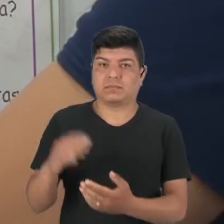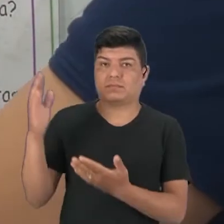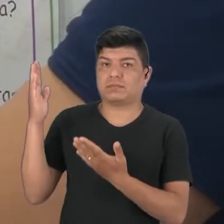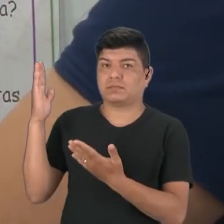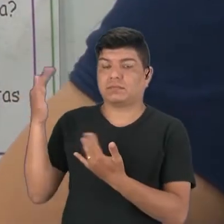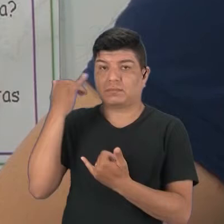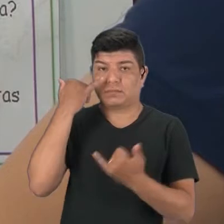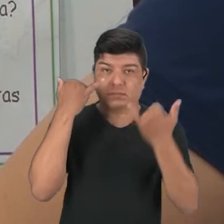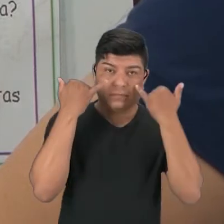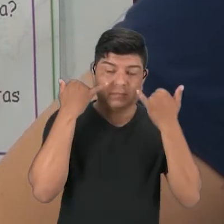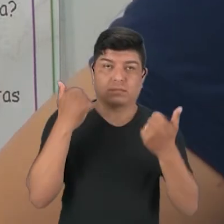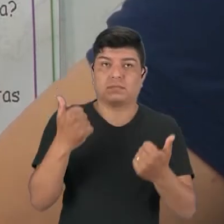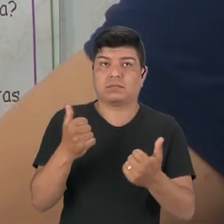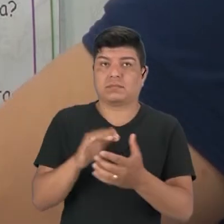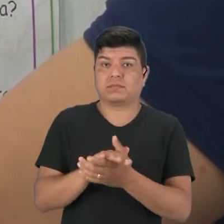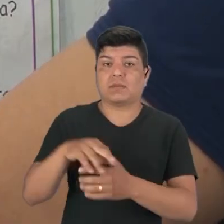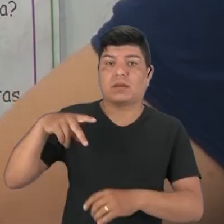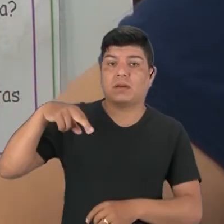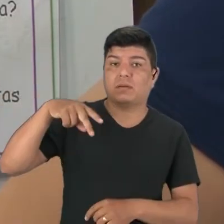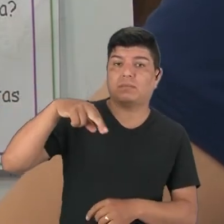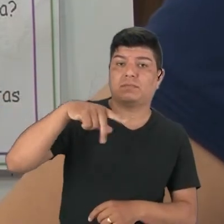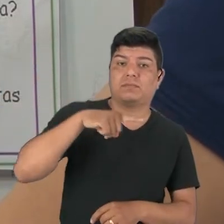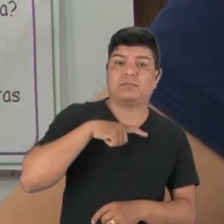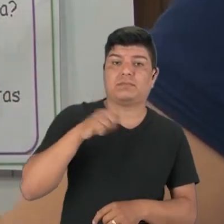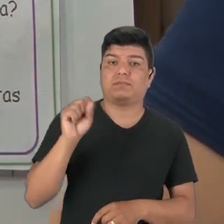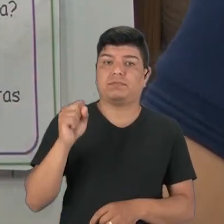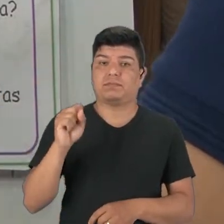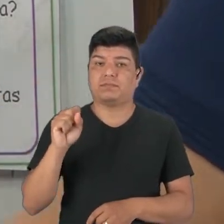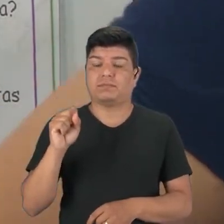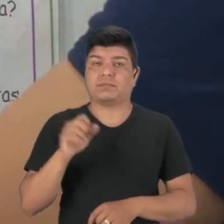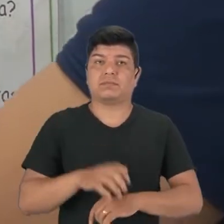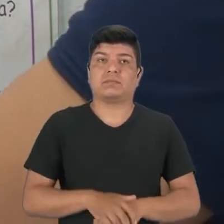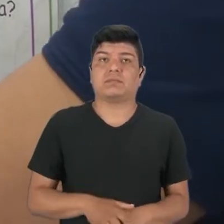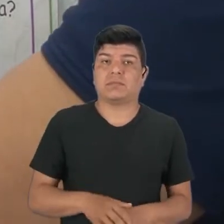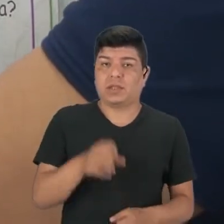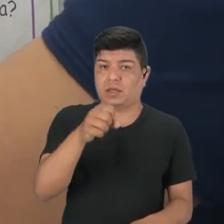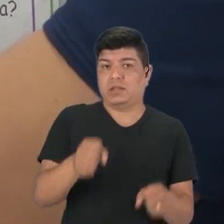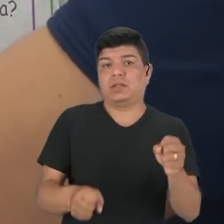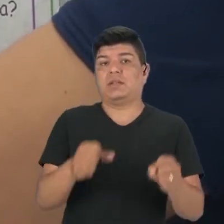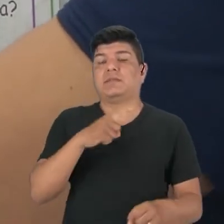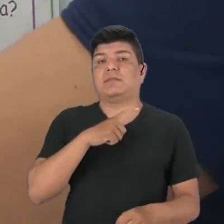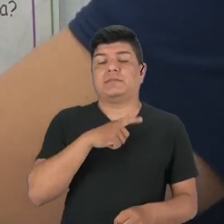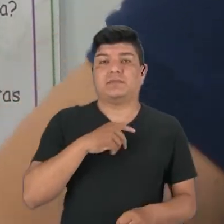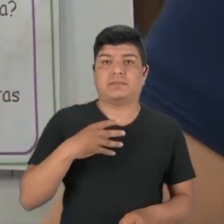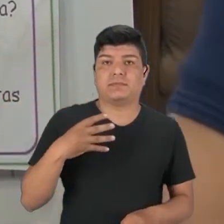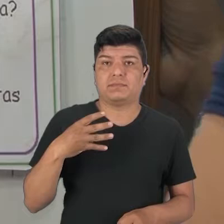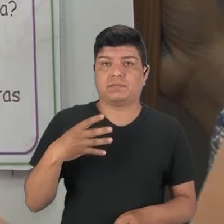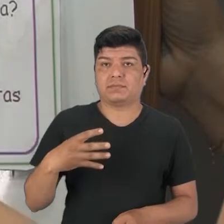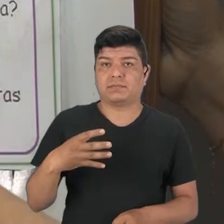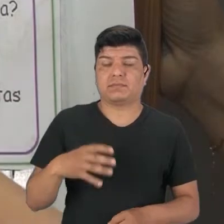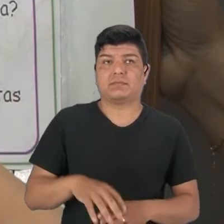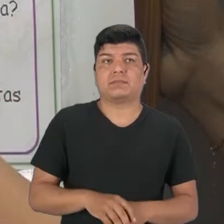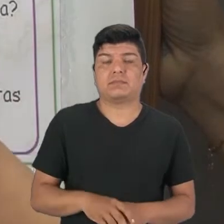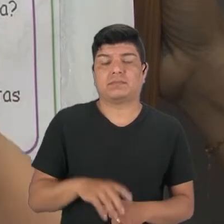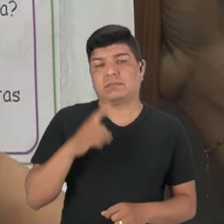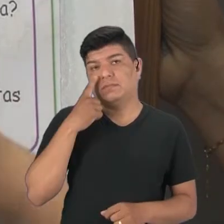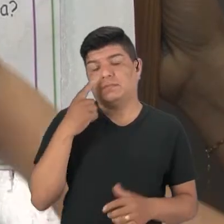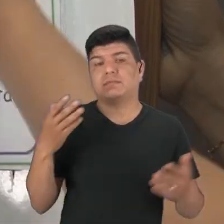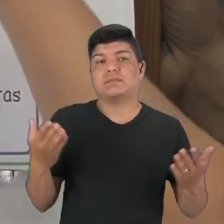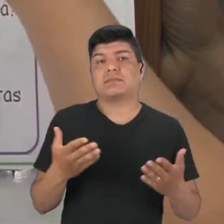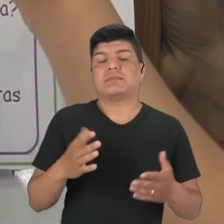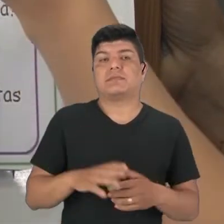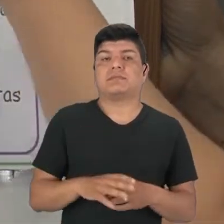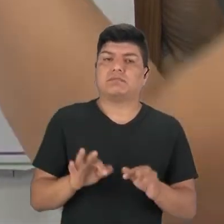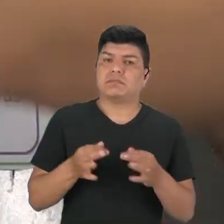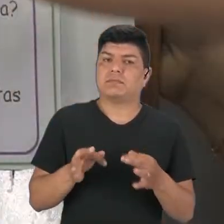a informação. A pé eu tenho 8 e carro eu tenho 4, como nós acabamos de ver. Eu